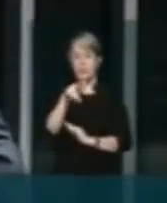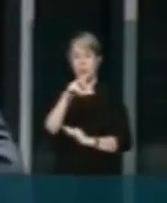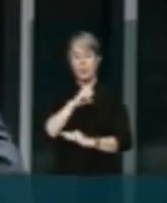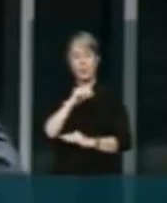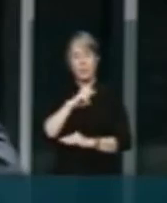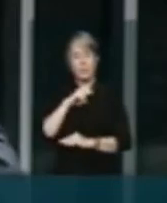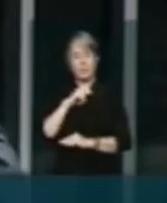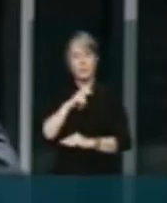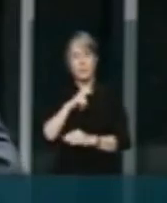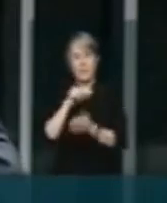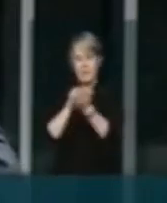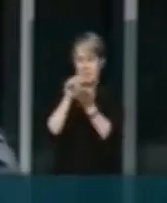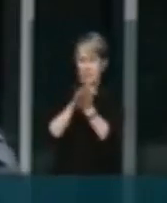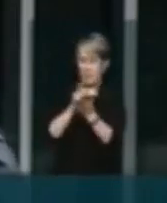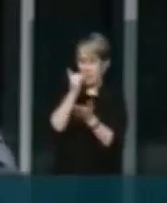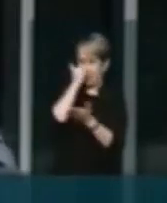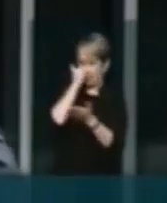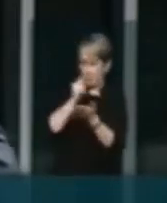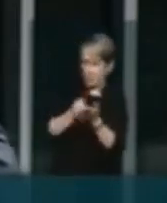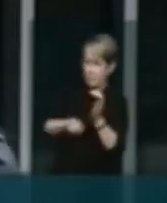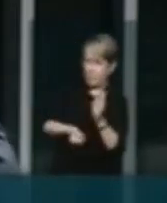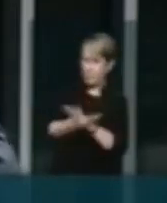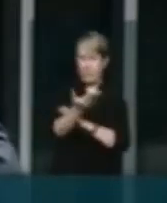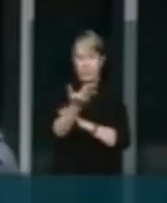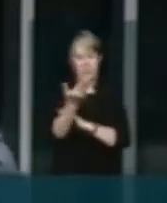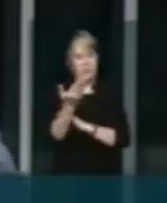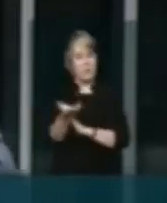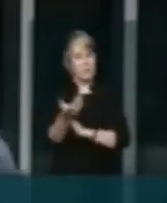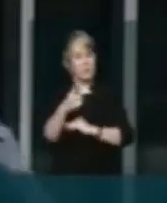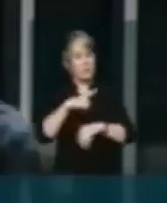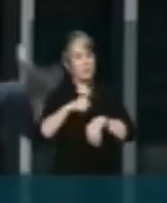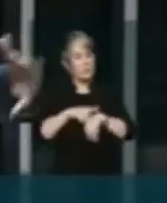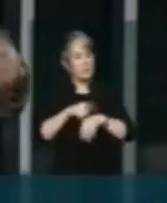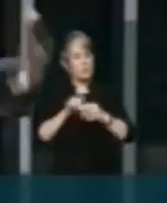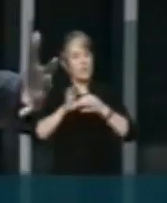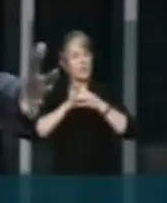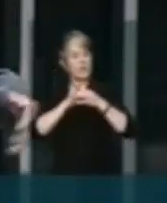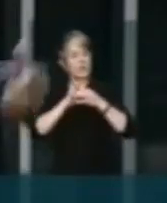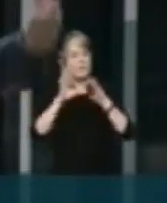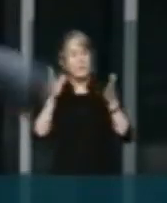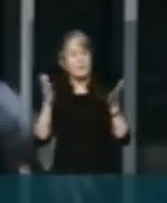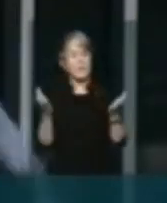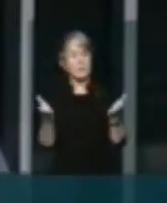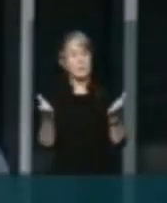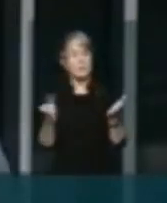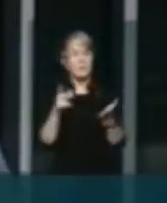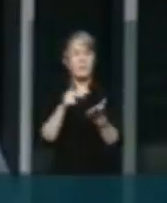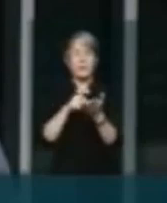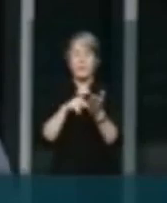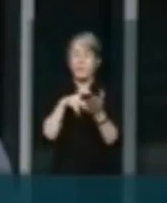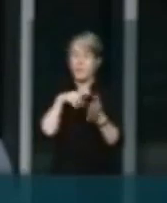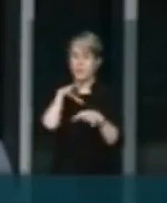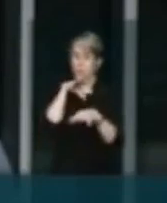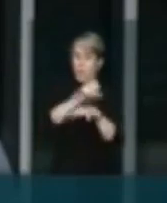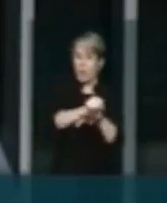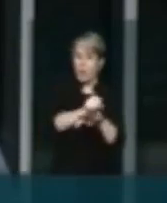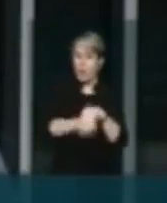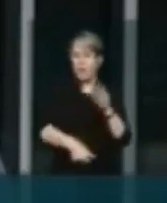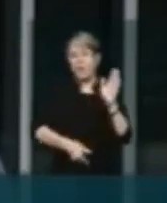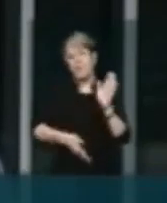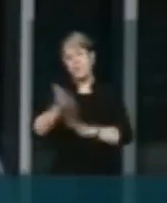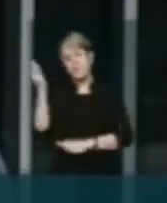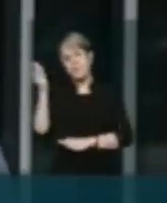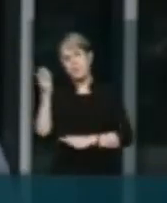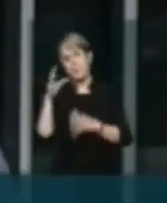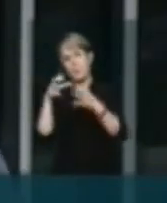o momento certo. Quando o Luiz Paiva foi detido pelo Exército, posto em liberdade, com toda certeza, foi capturado e justiçado pelo